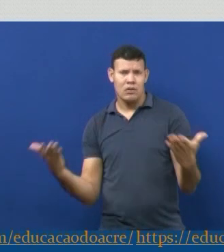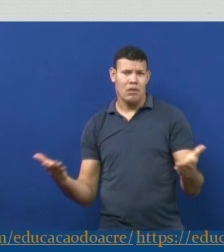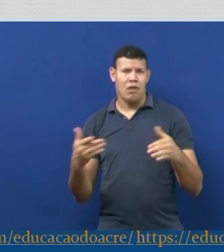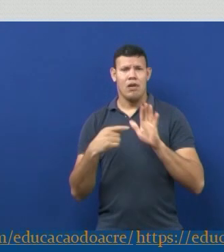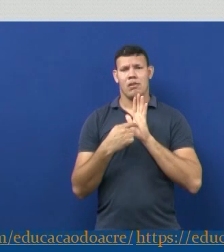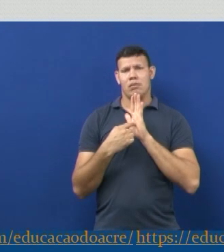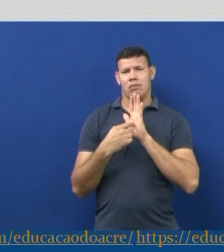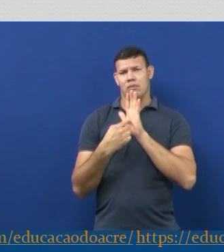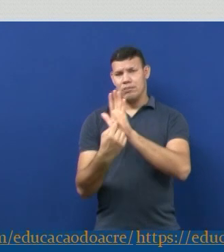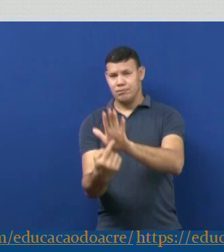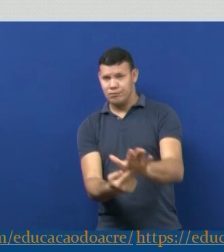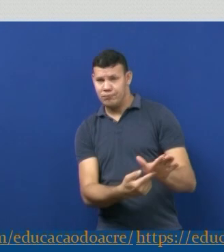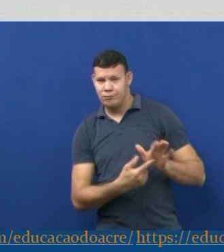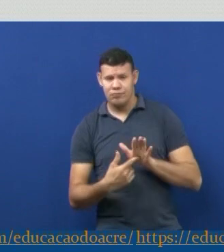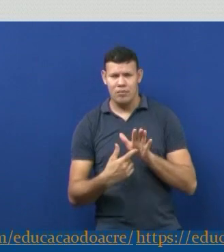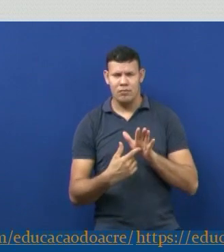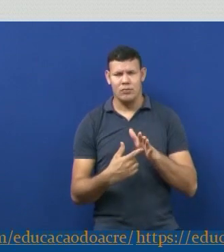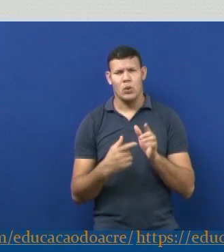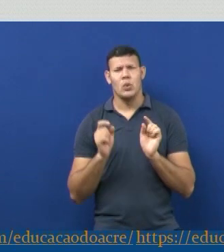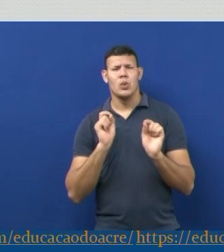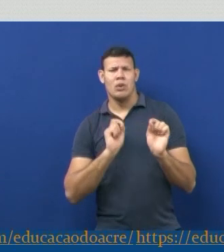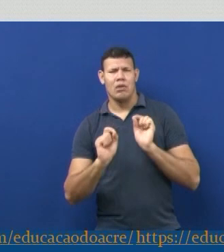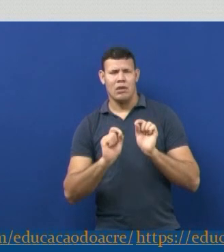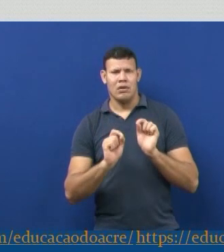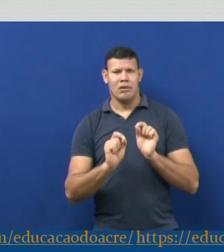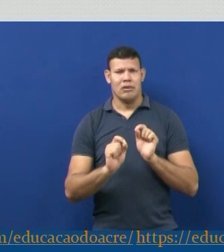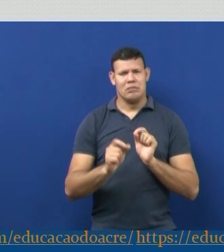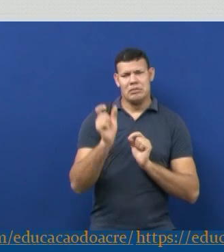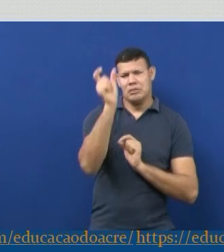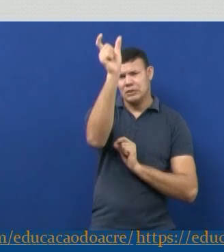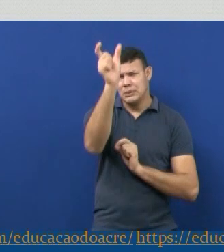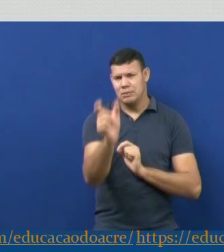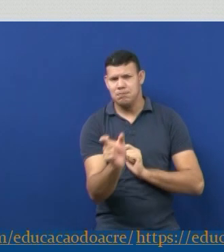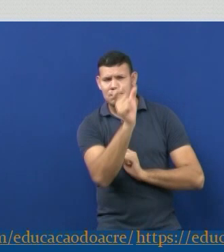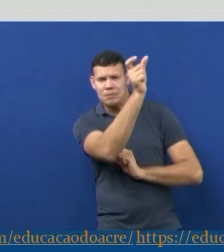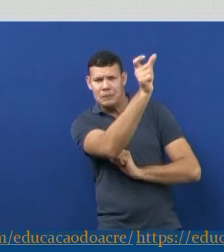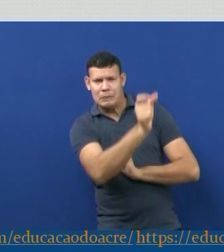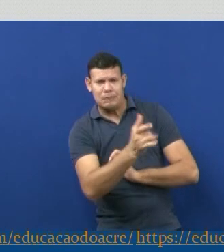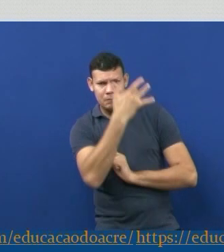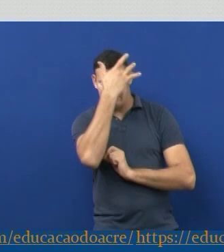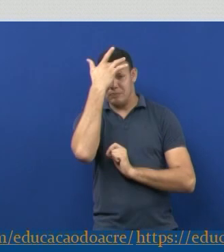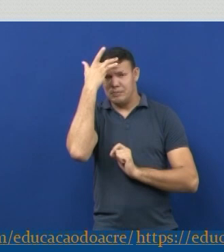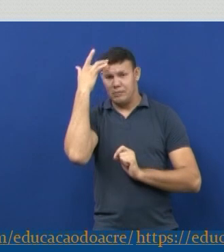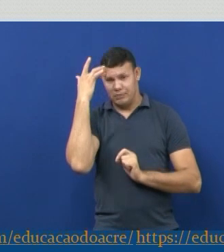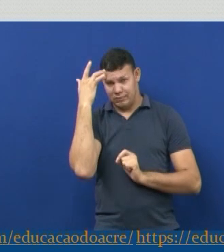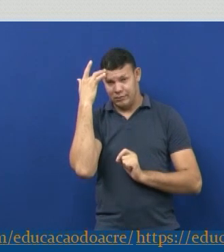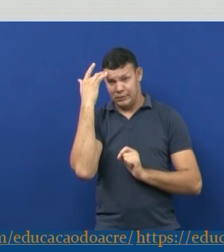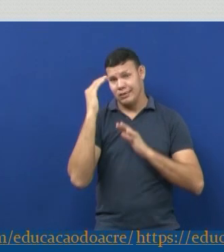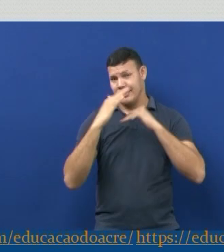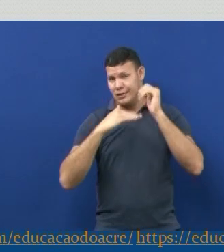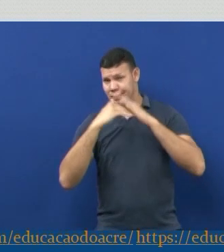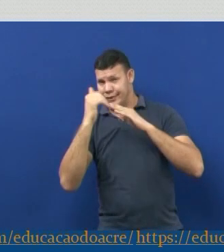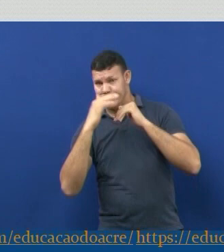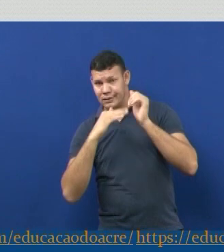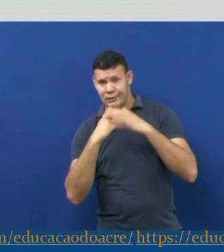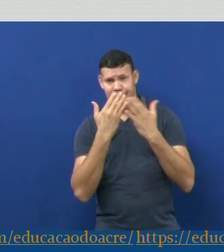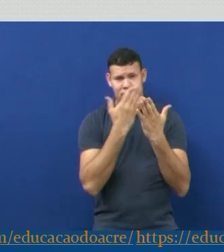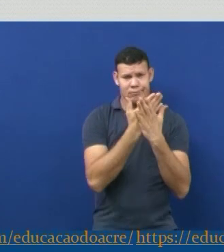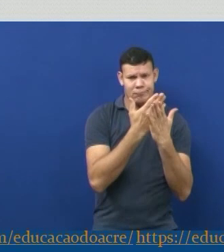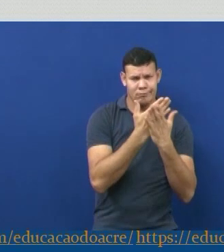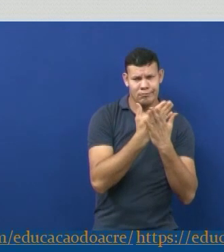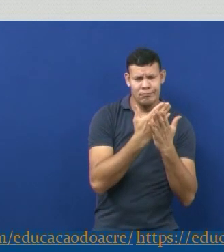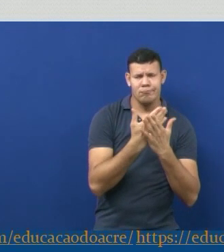que ressaltem aspectos importantes para a compreensão do personagem. O profissional que estuda e